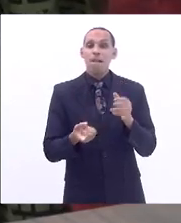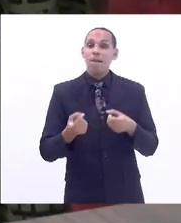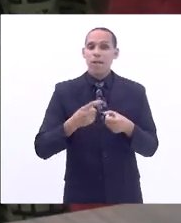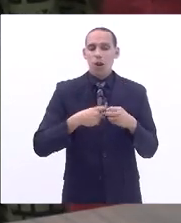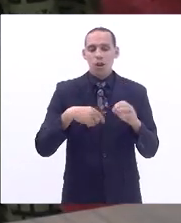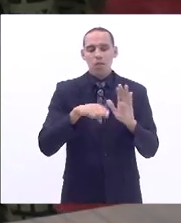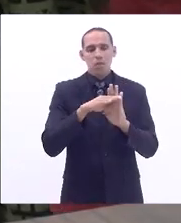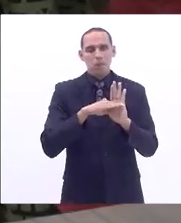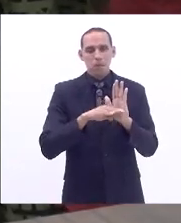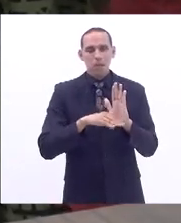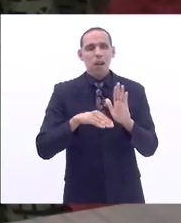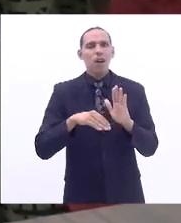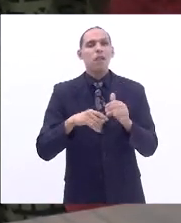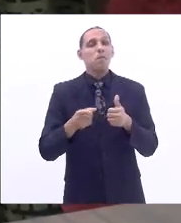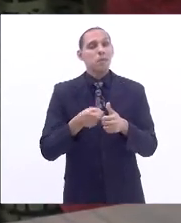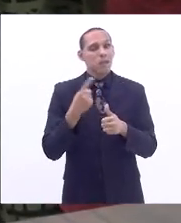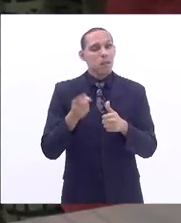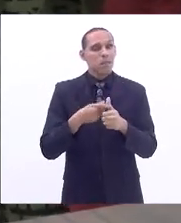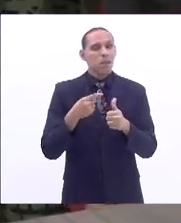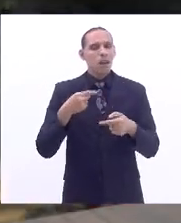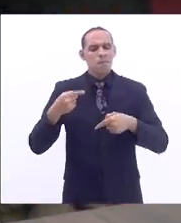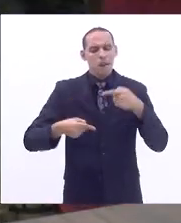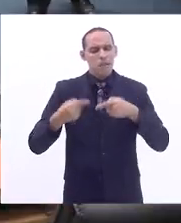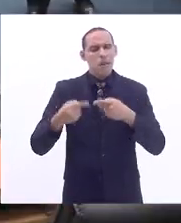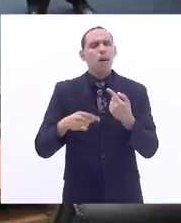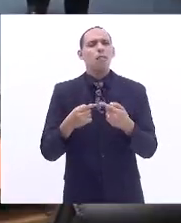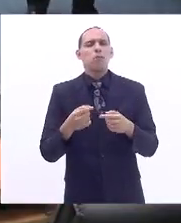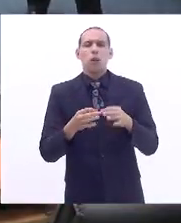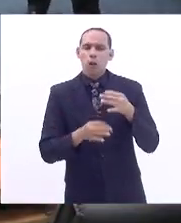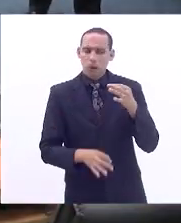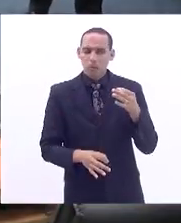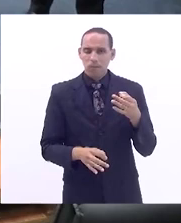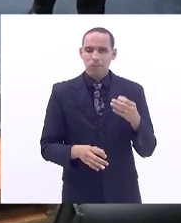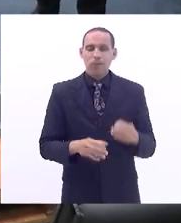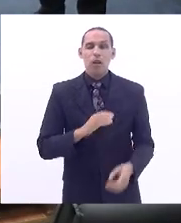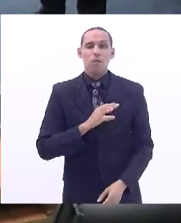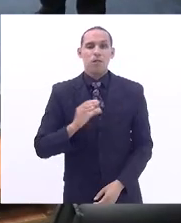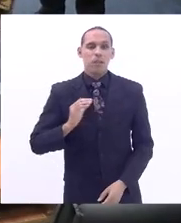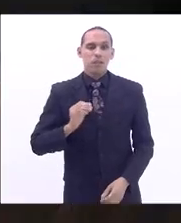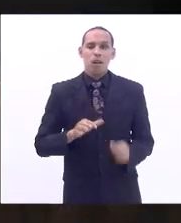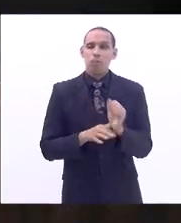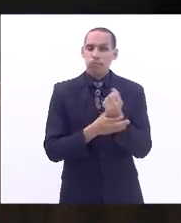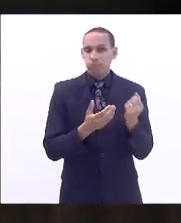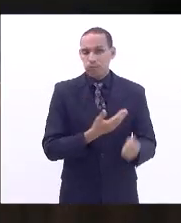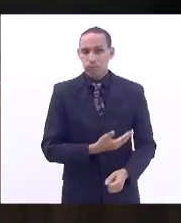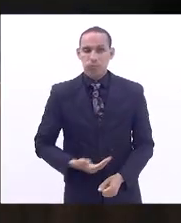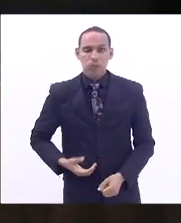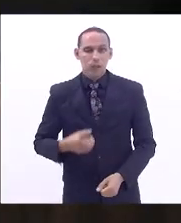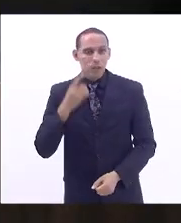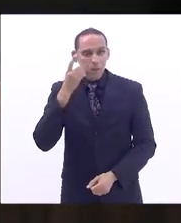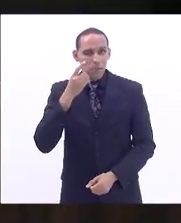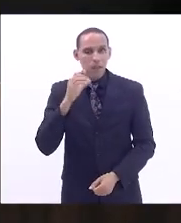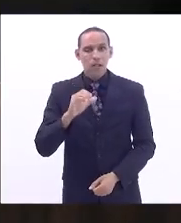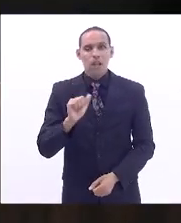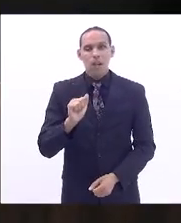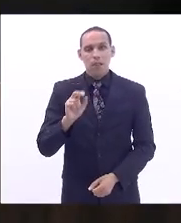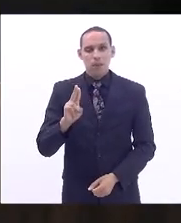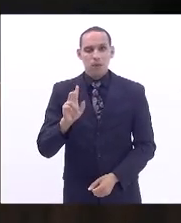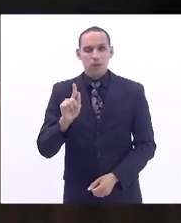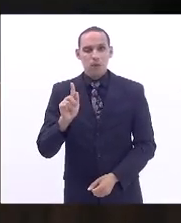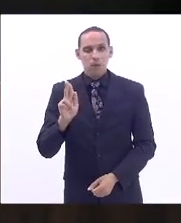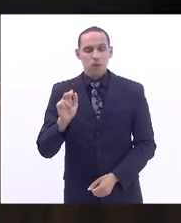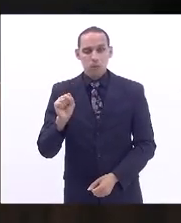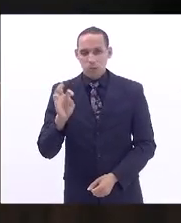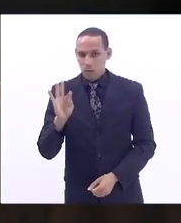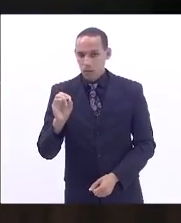após um alô um longo debate feito por essa casa pela comissão de Segurança Pública Deputado delegado Carlos Augusto